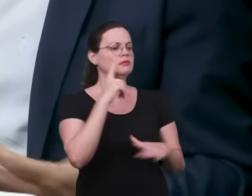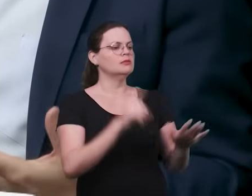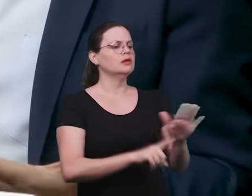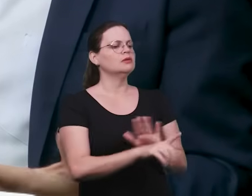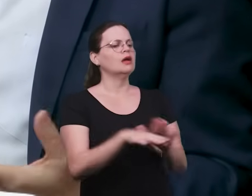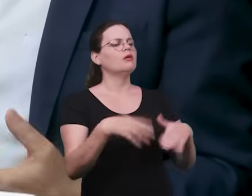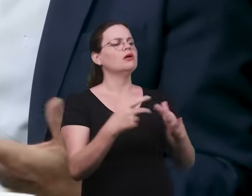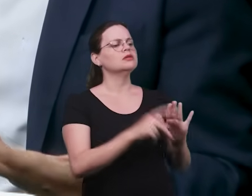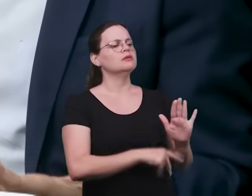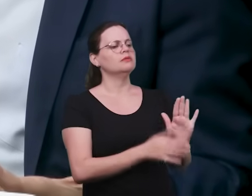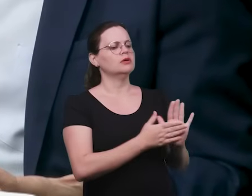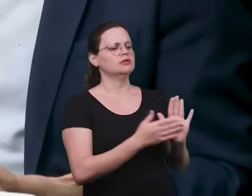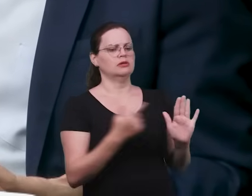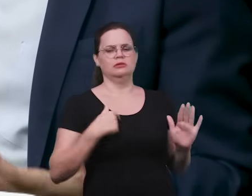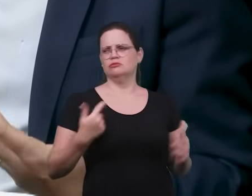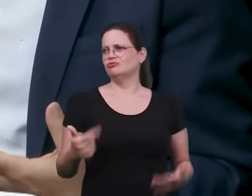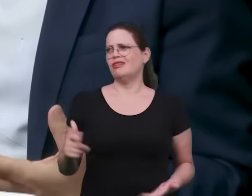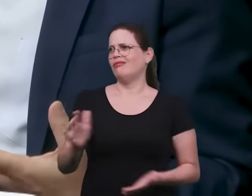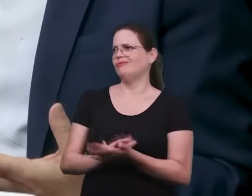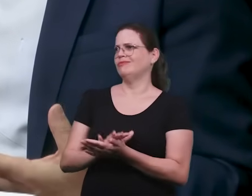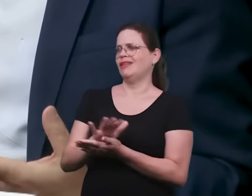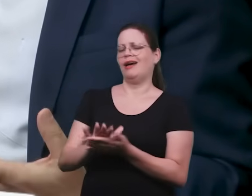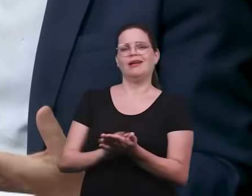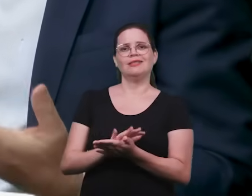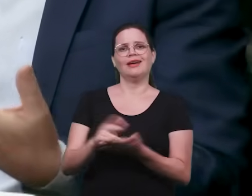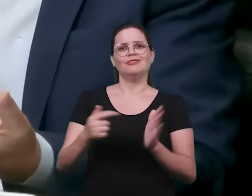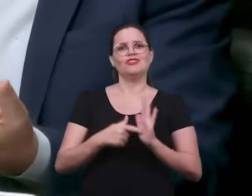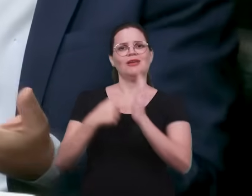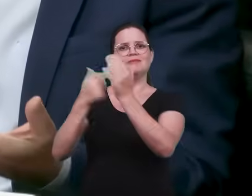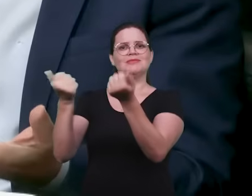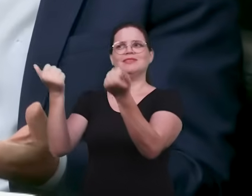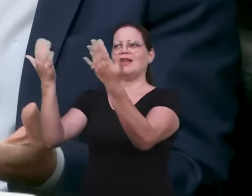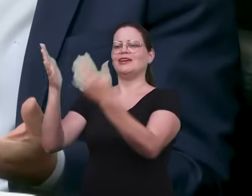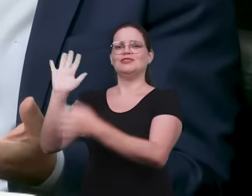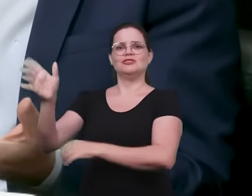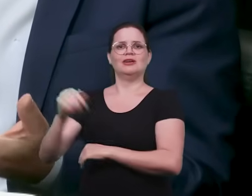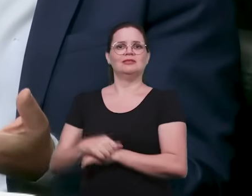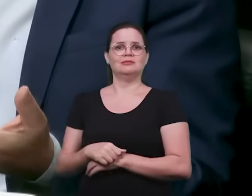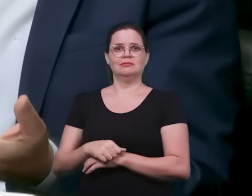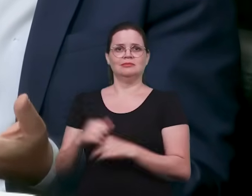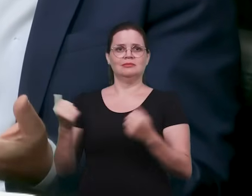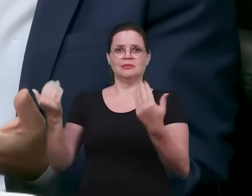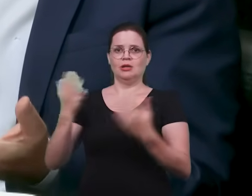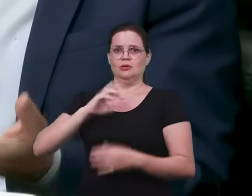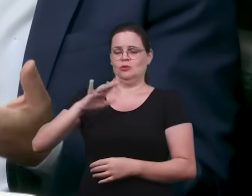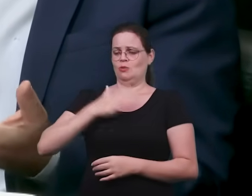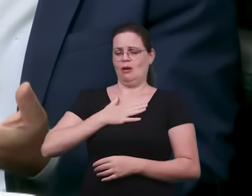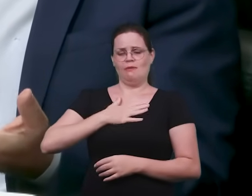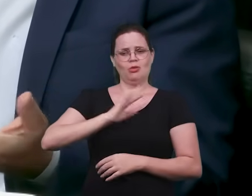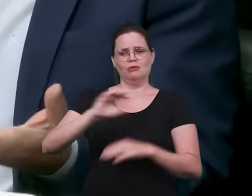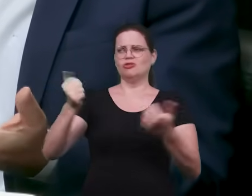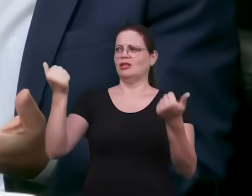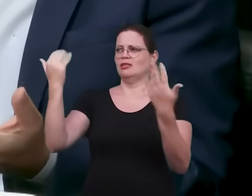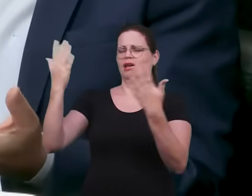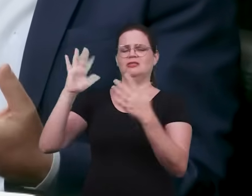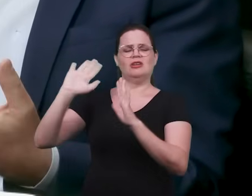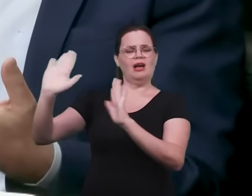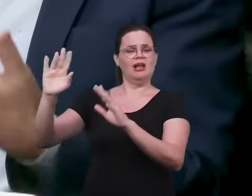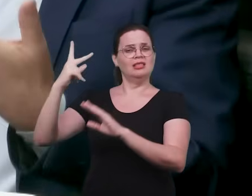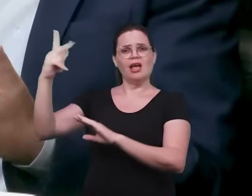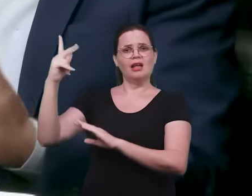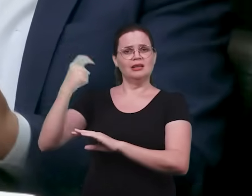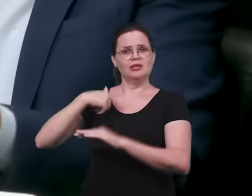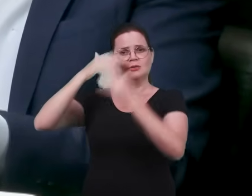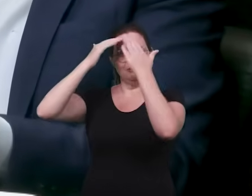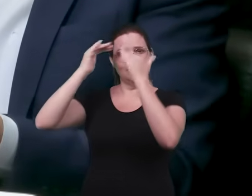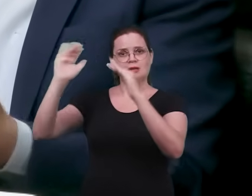Se alguém perguntar assim, qual é o seu caminho? Não, eu não tenho mais caminho. Eu entreguei o meu caminho ao Senhor. Por isso não é mais meu, né? Não é mais meu. Por isso eu disse assim,